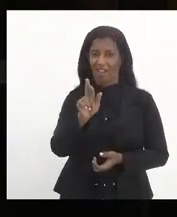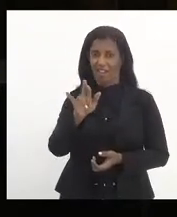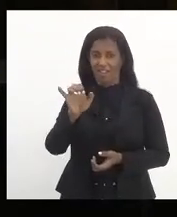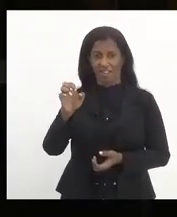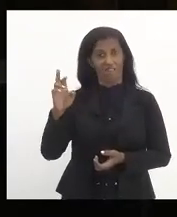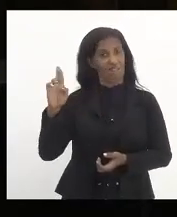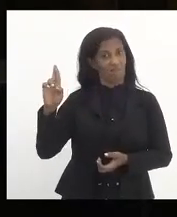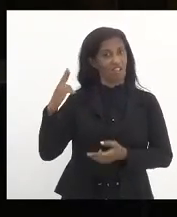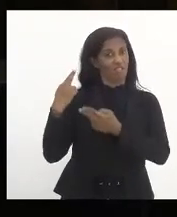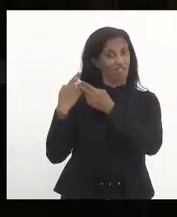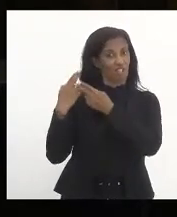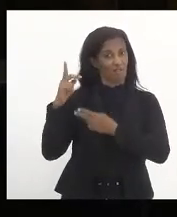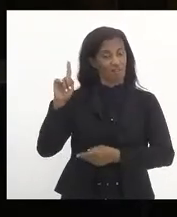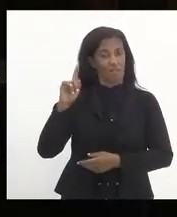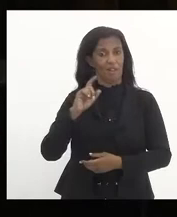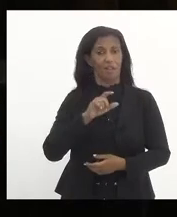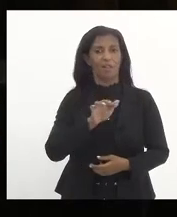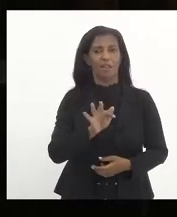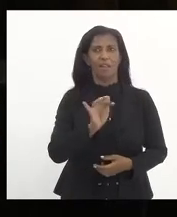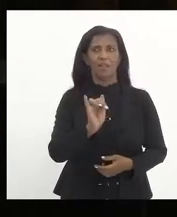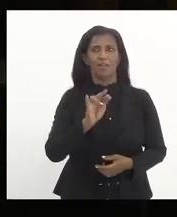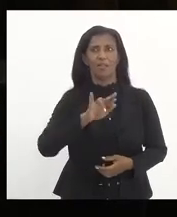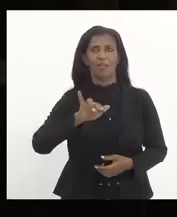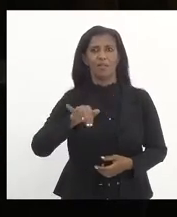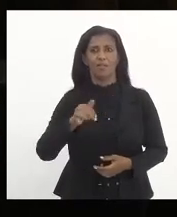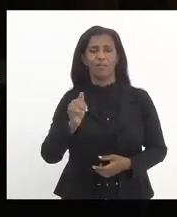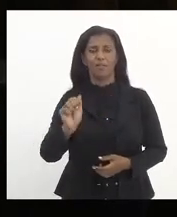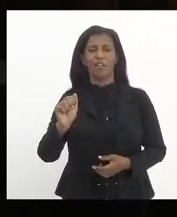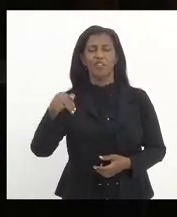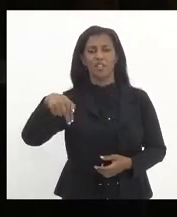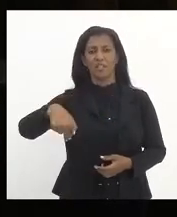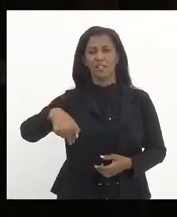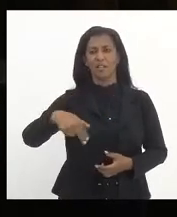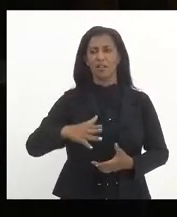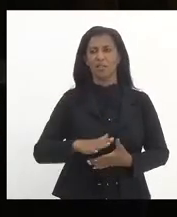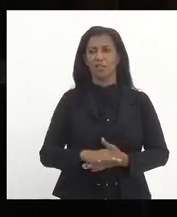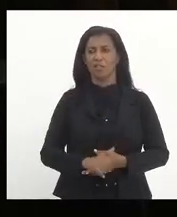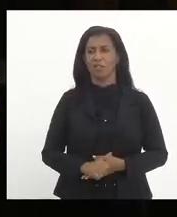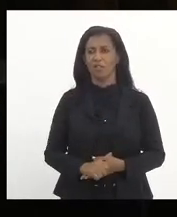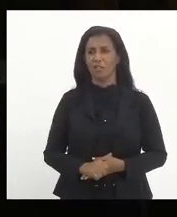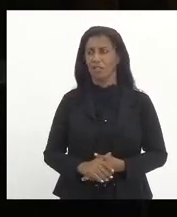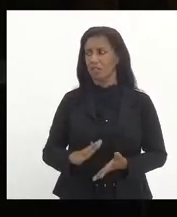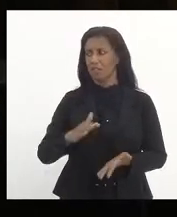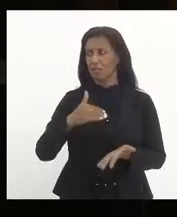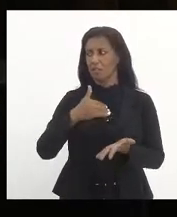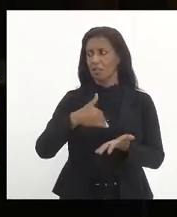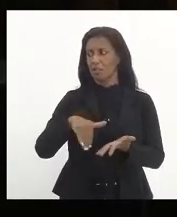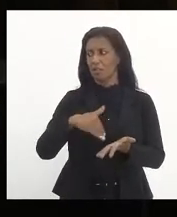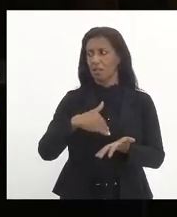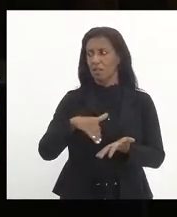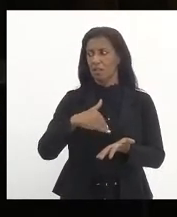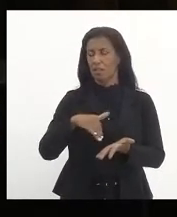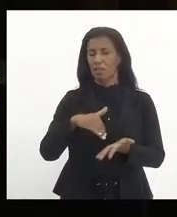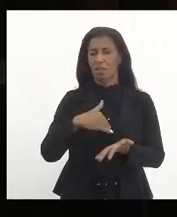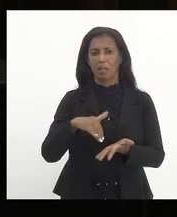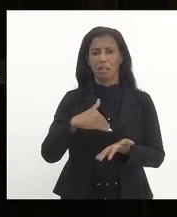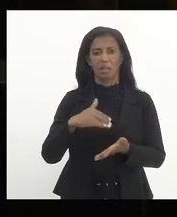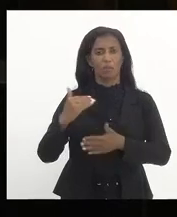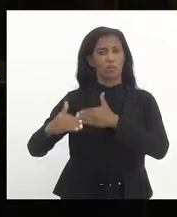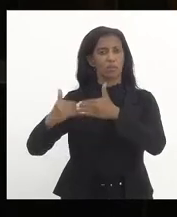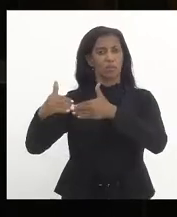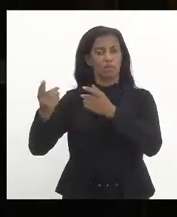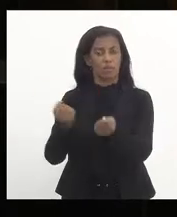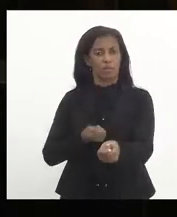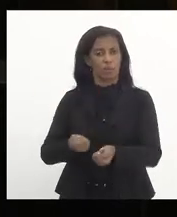esse trabalho na Firjan, mas estava lá também o secretário de Desenvolvimento Econômico do Estado do Rio de